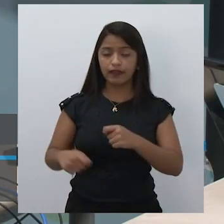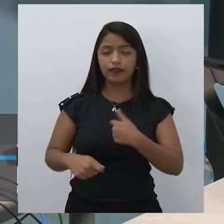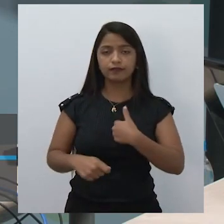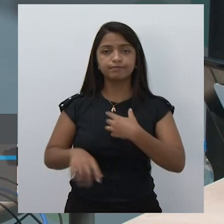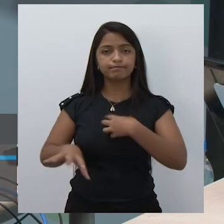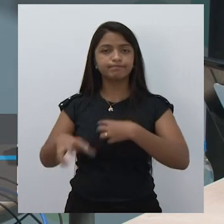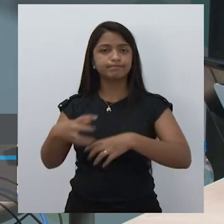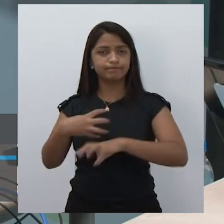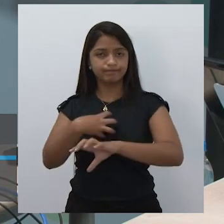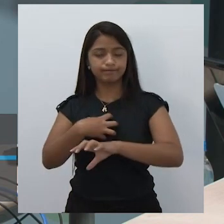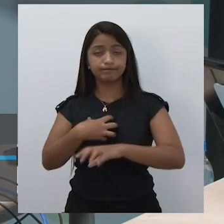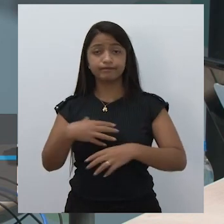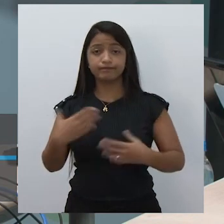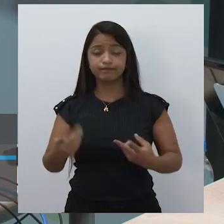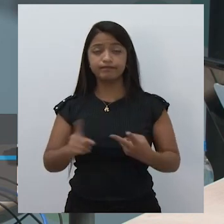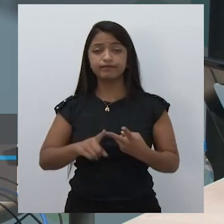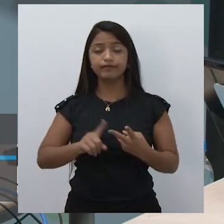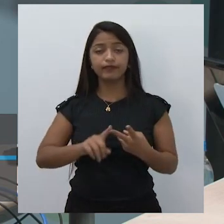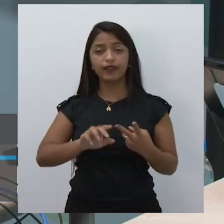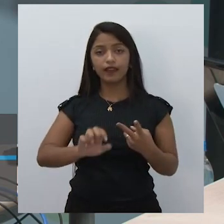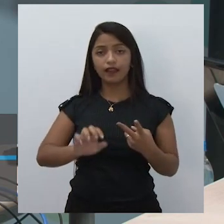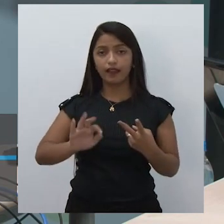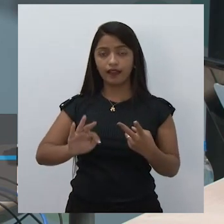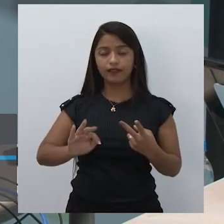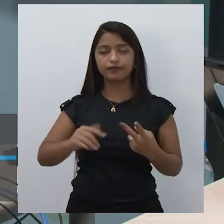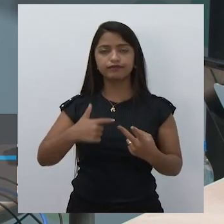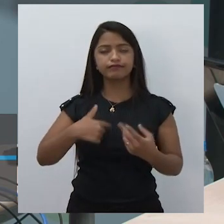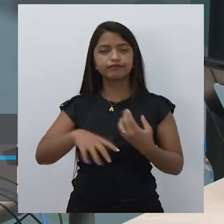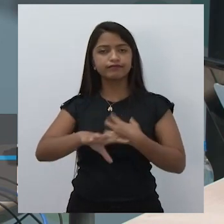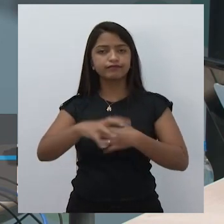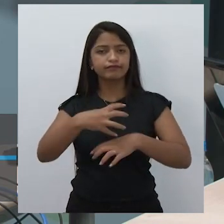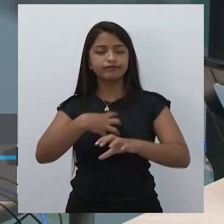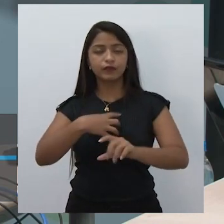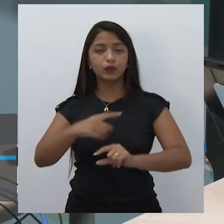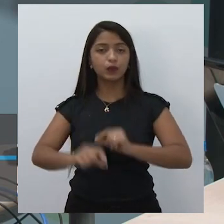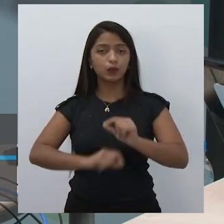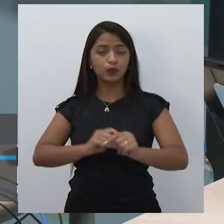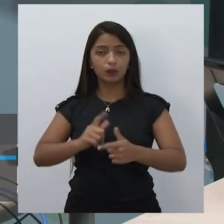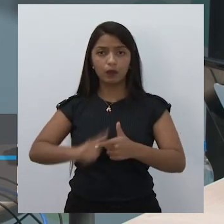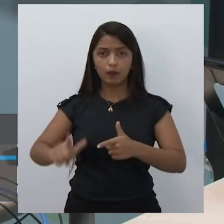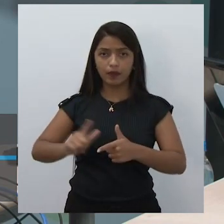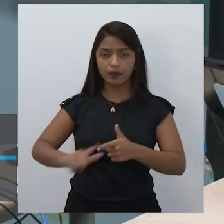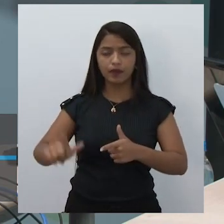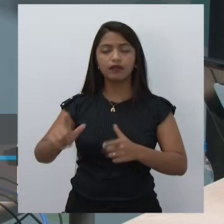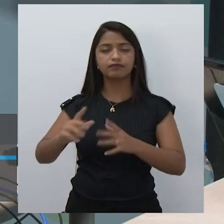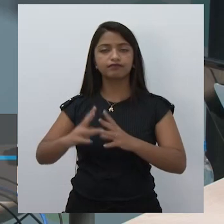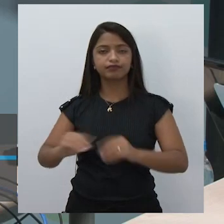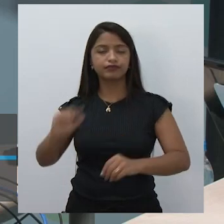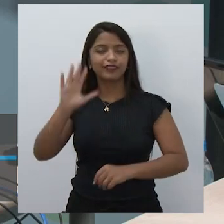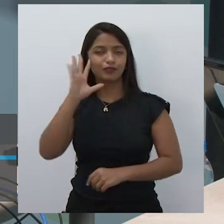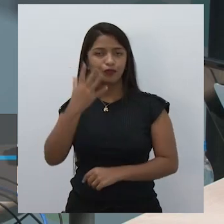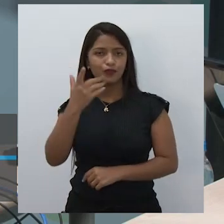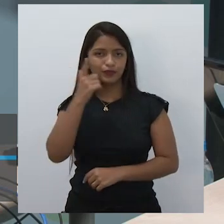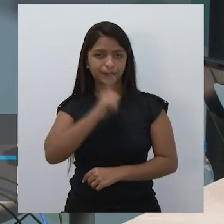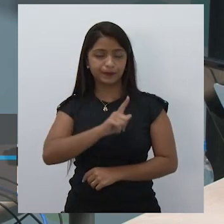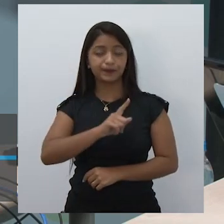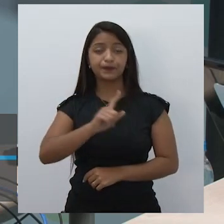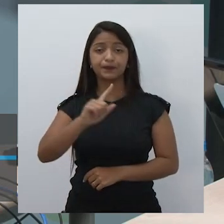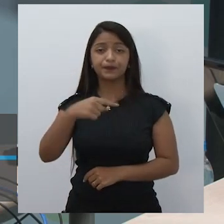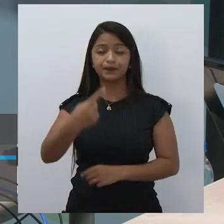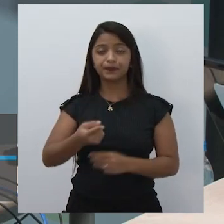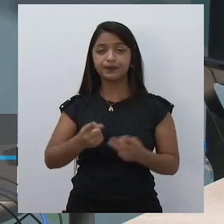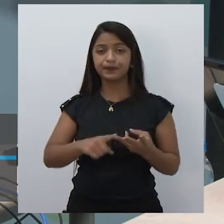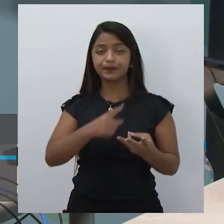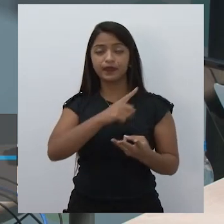a empatia traz a questão de você mediar e resolver conflitos, né? E depois, no ensino médio, a questão da negociação,